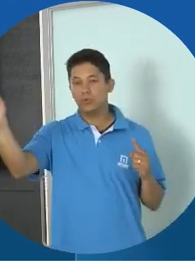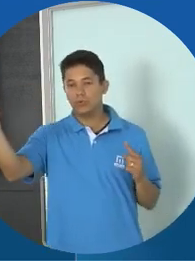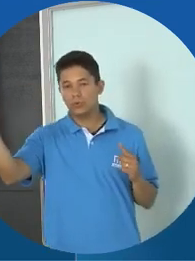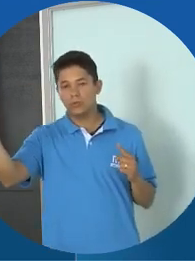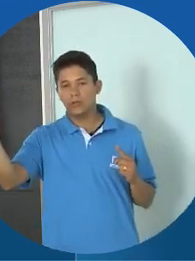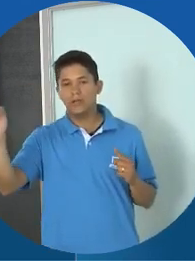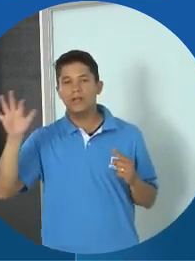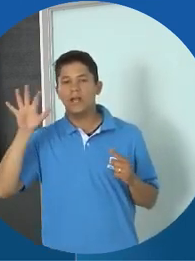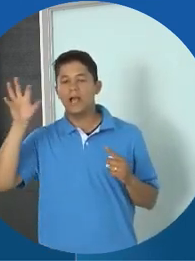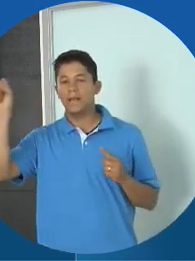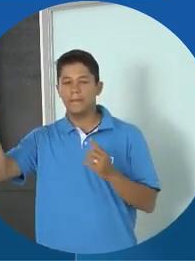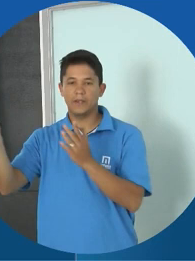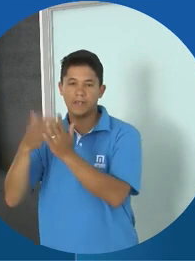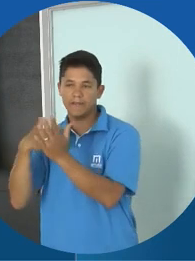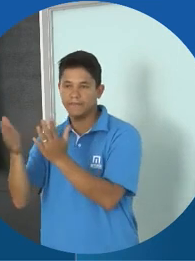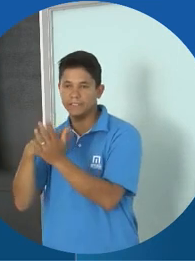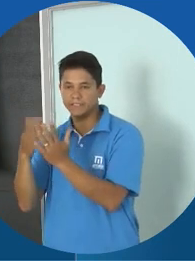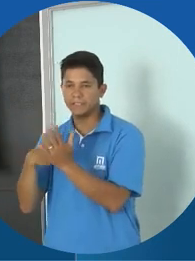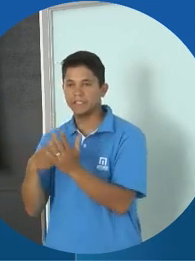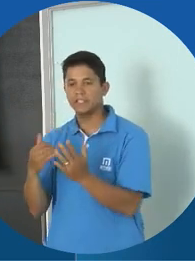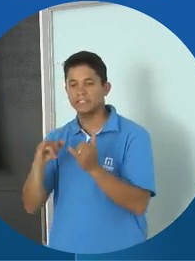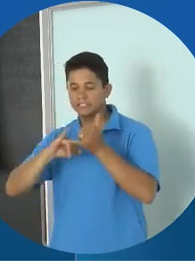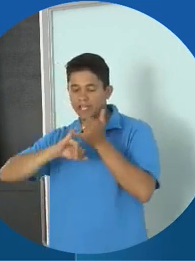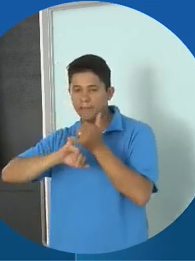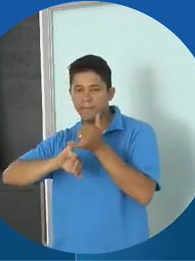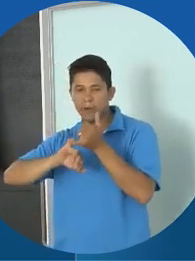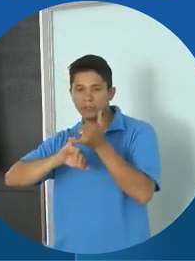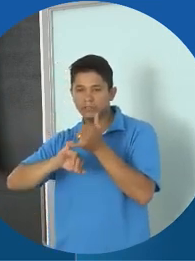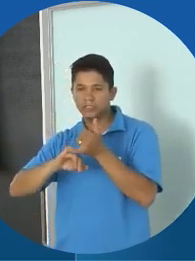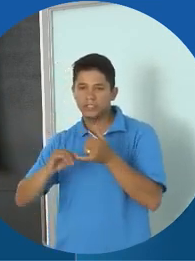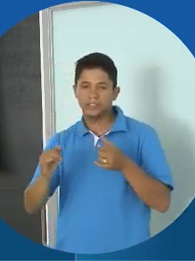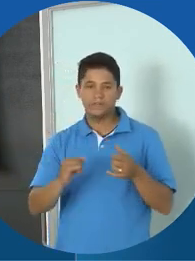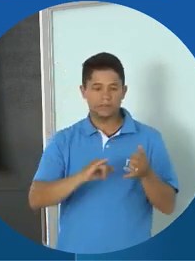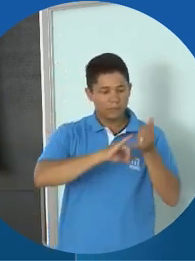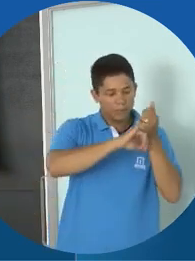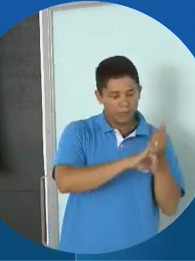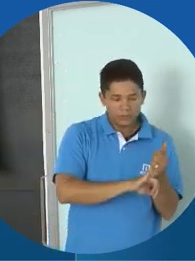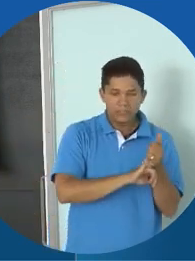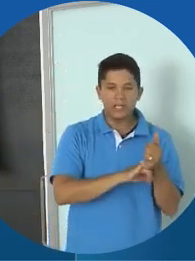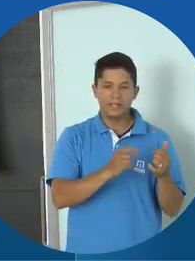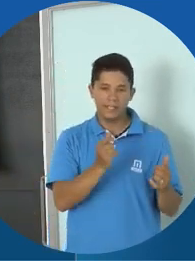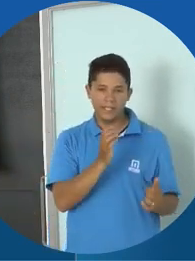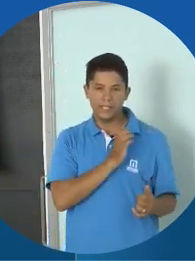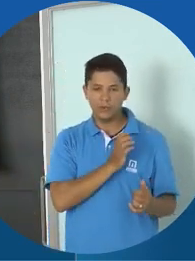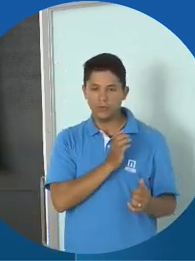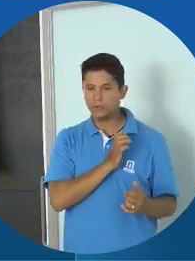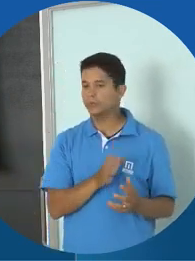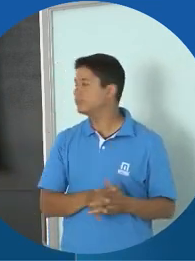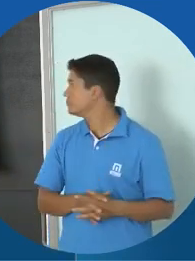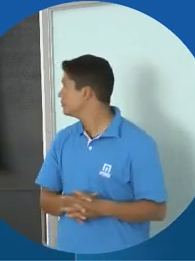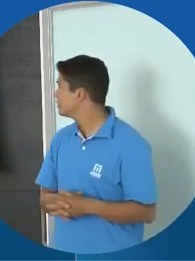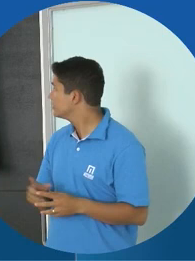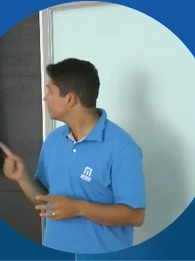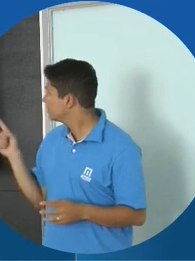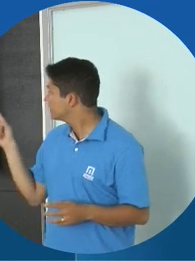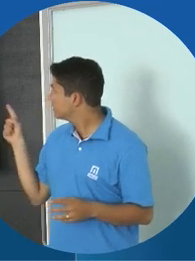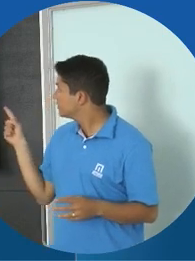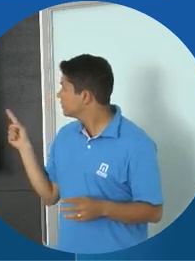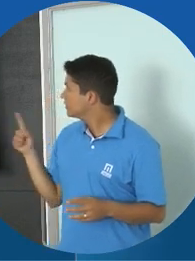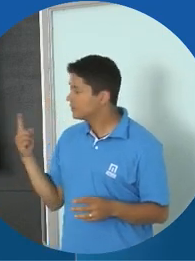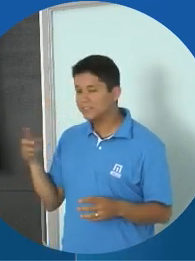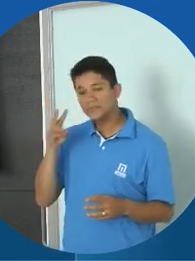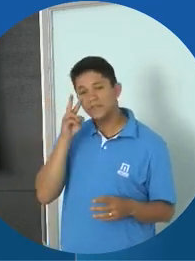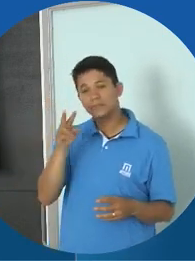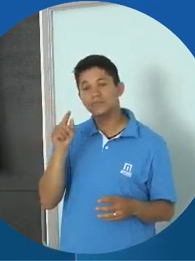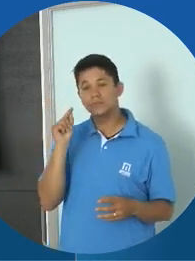uma revistinha lá de apostas e traz para o presente e começa a apostar e fica rico. Então, o que a gente enxerga